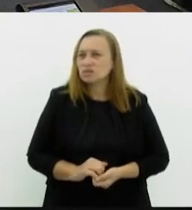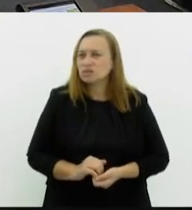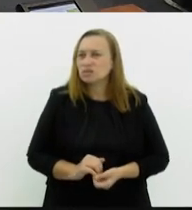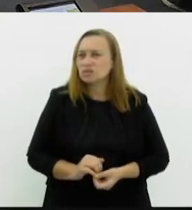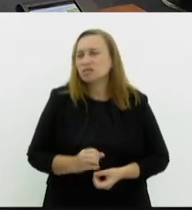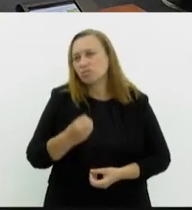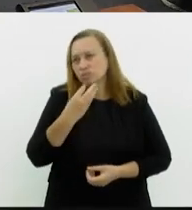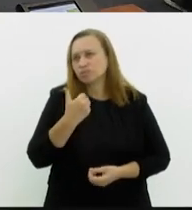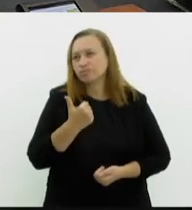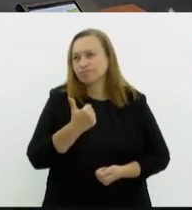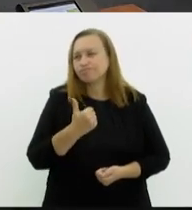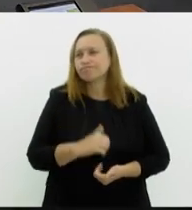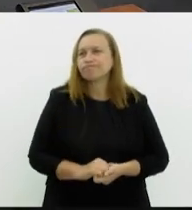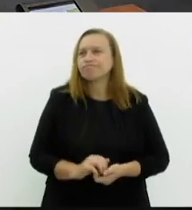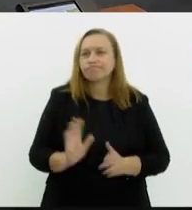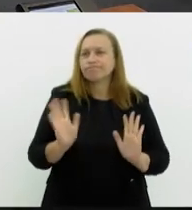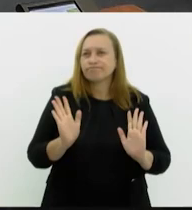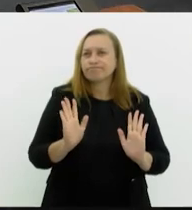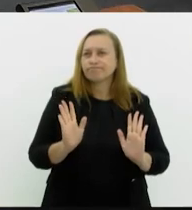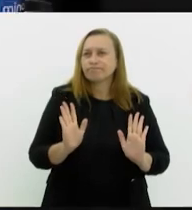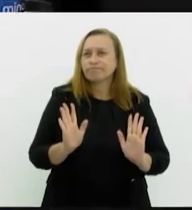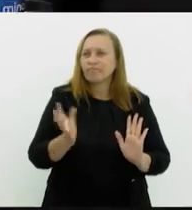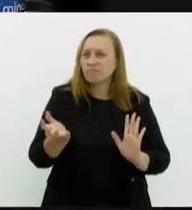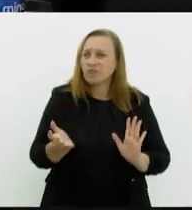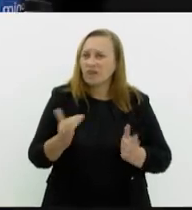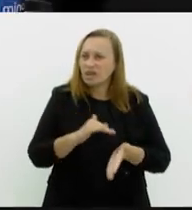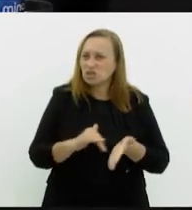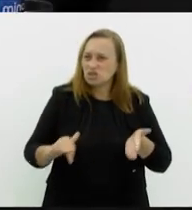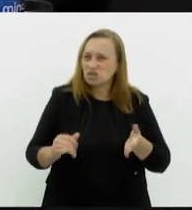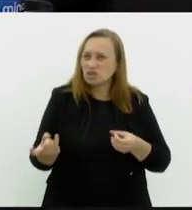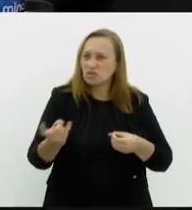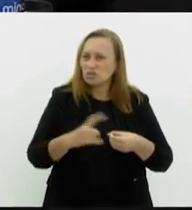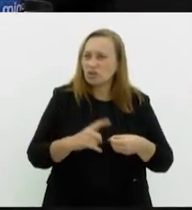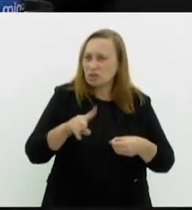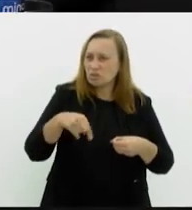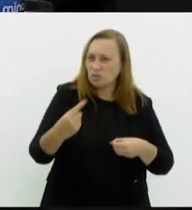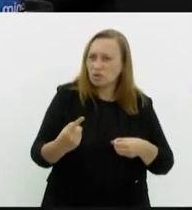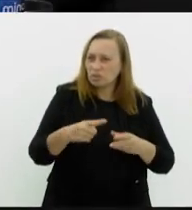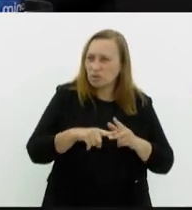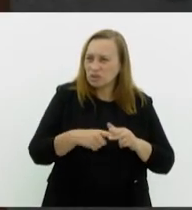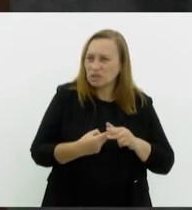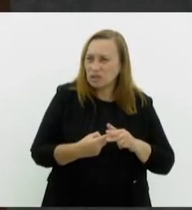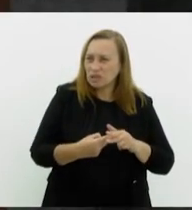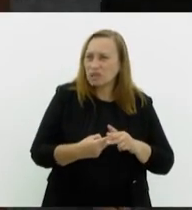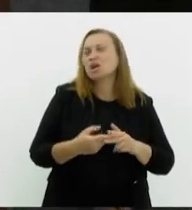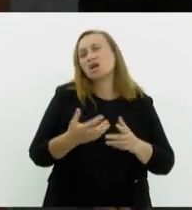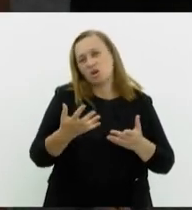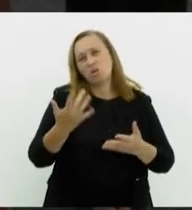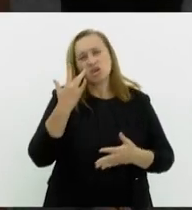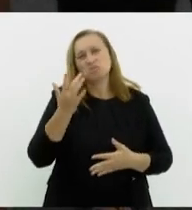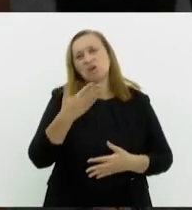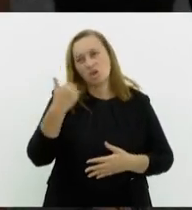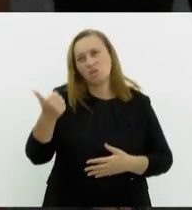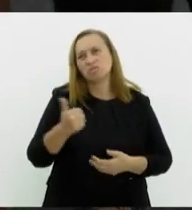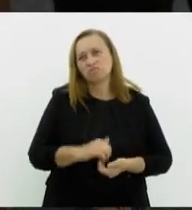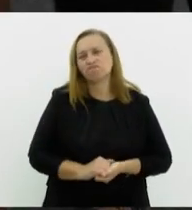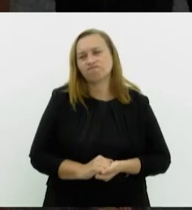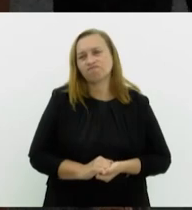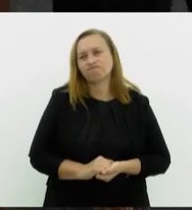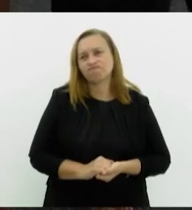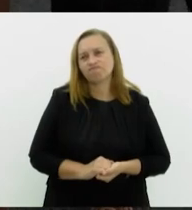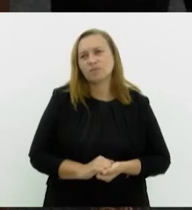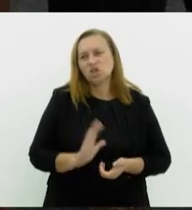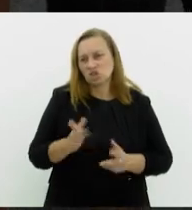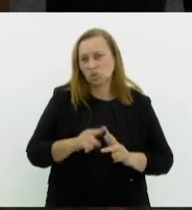Tá bom. Não, quer que retire e volte na próxima para corrigir? Eu prefiro, se for possível. Já